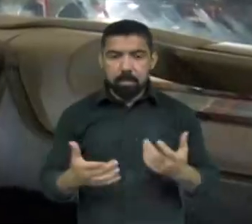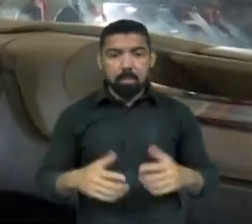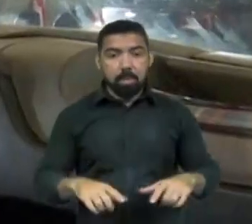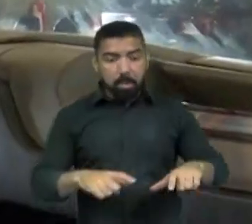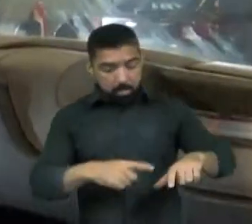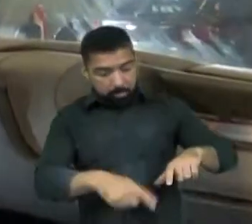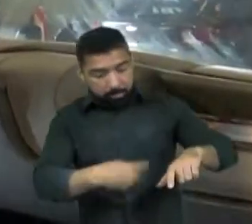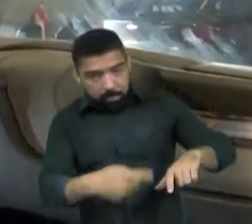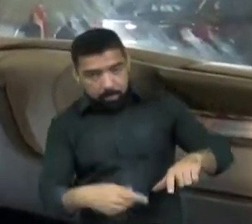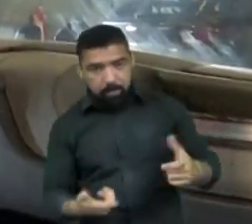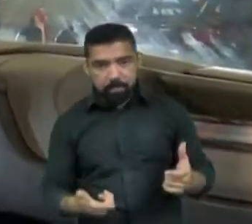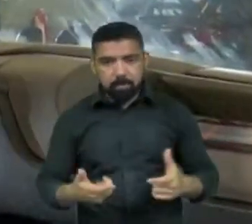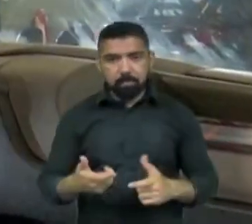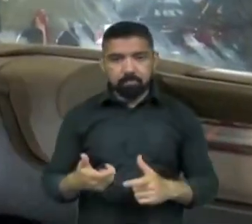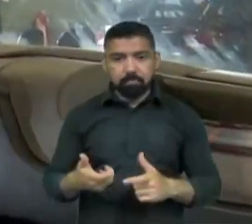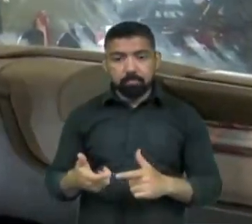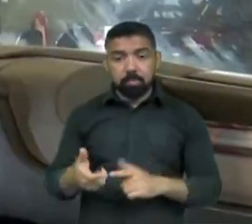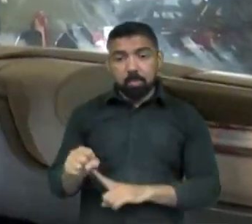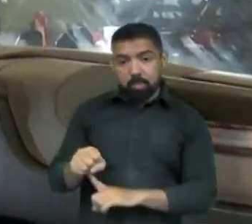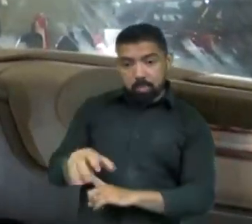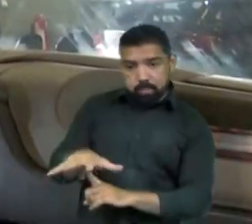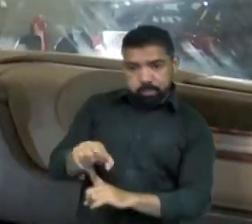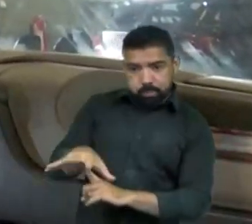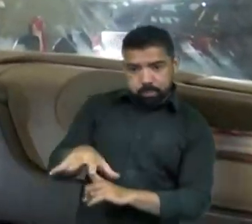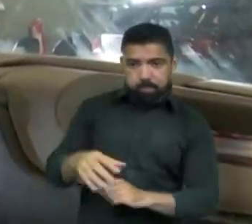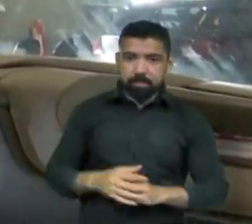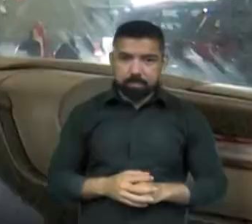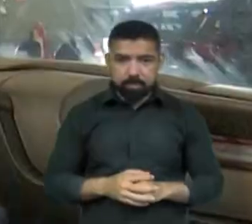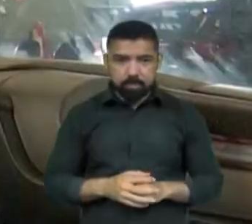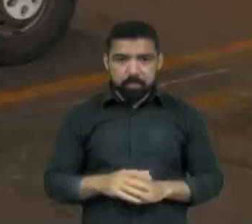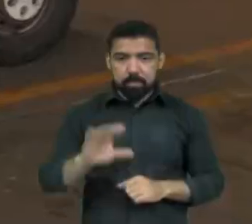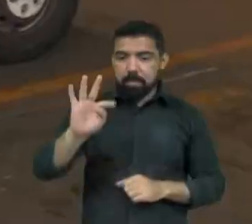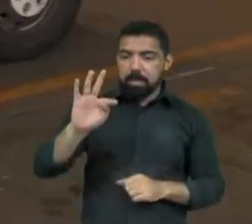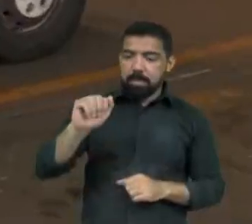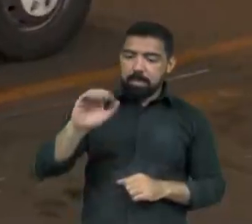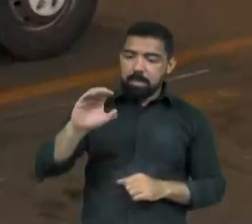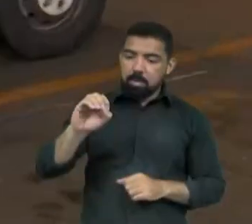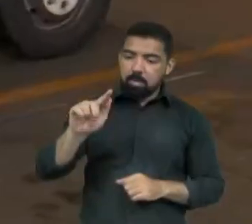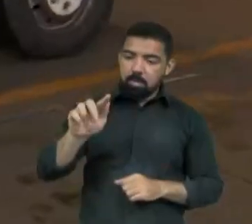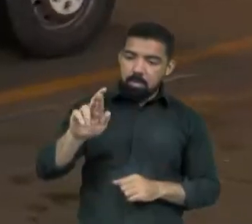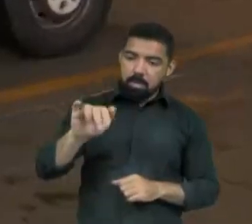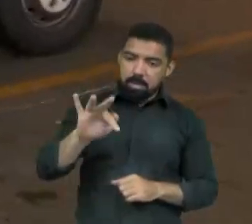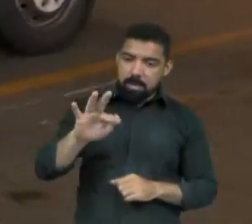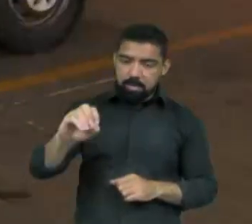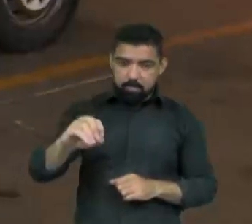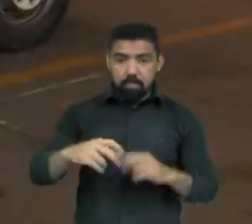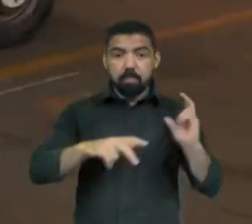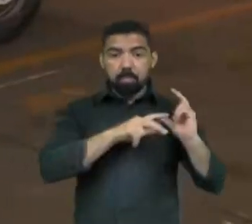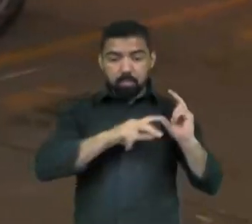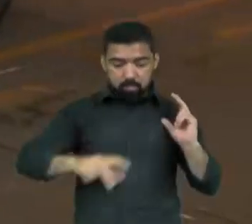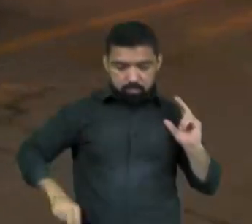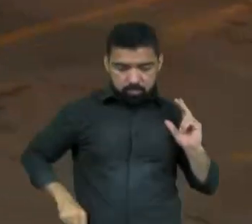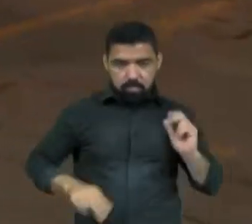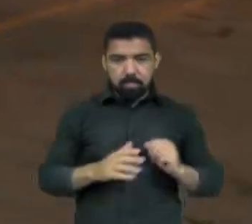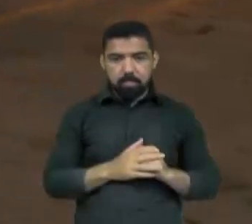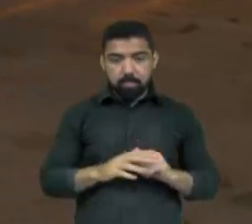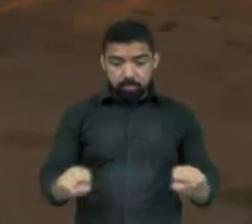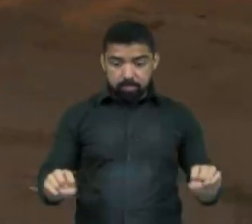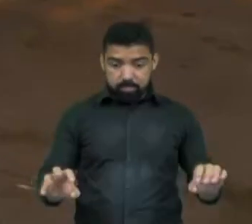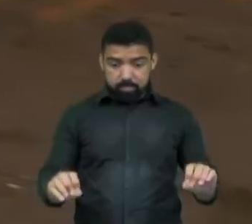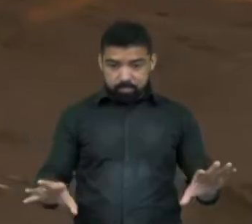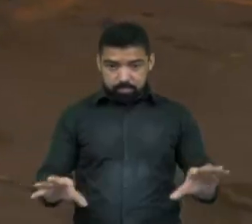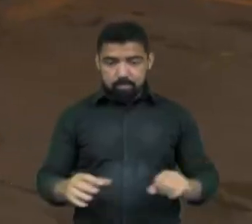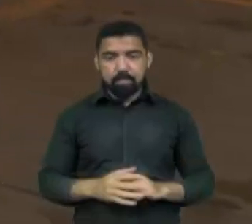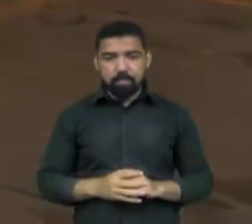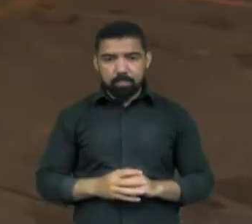o tacógrafo, equipamento que registra a velocidade do veículo, cintos de segurança, luz de freio e